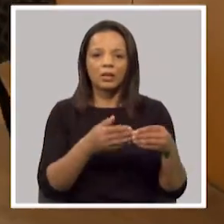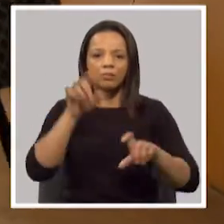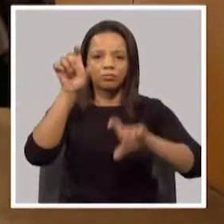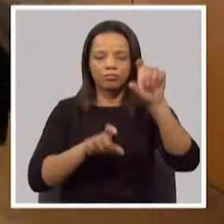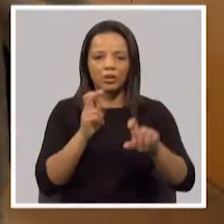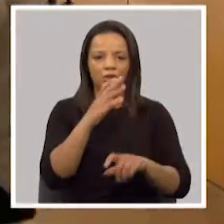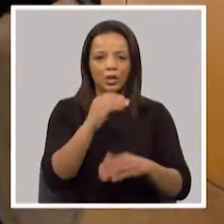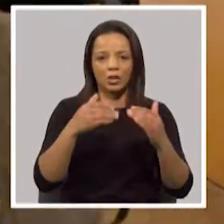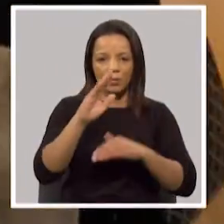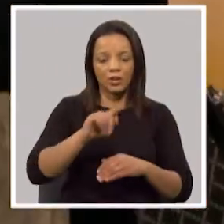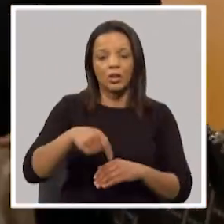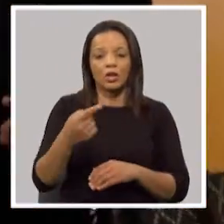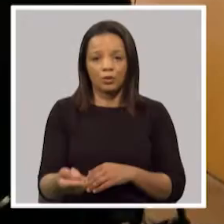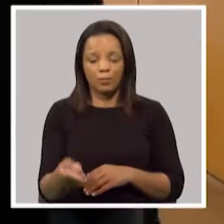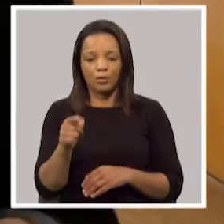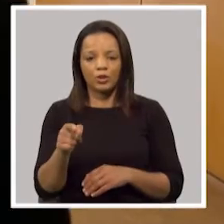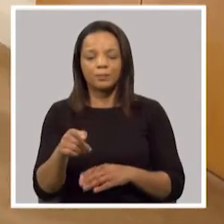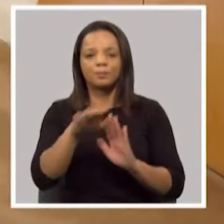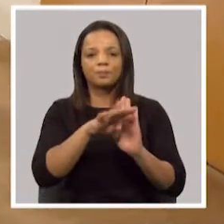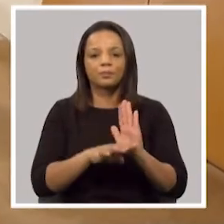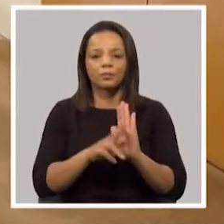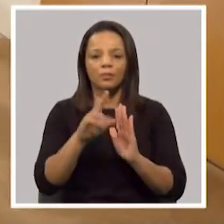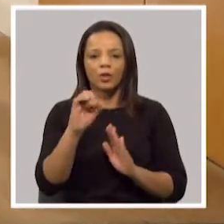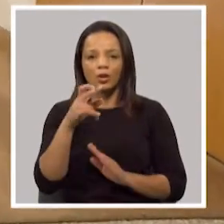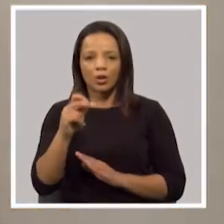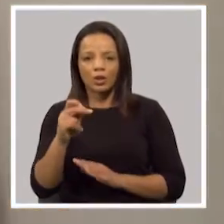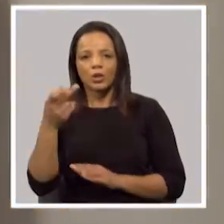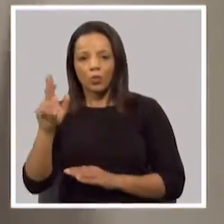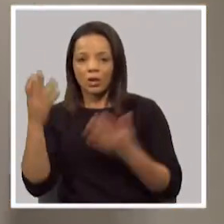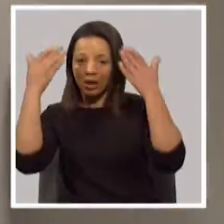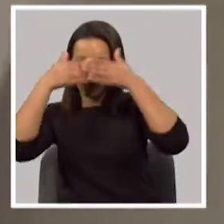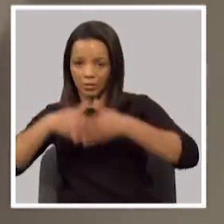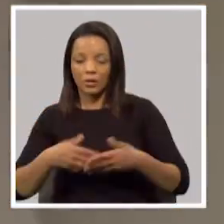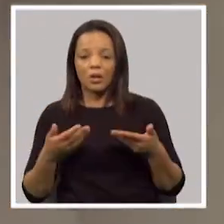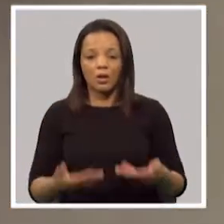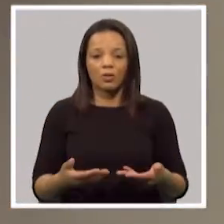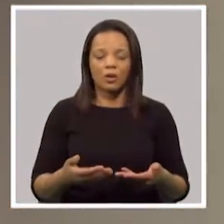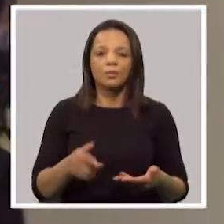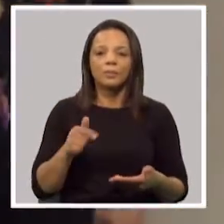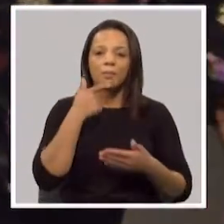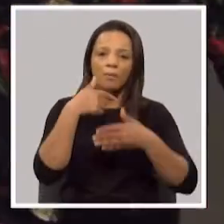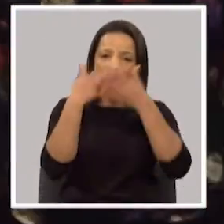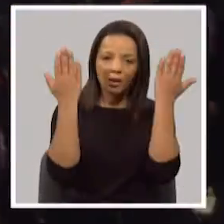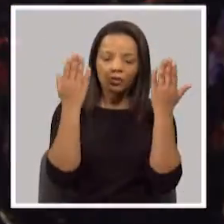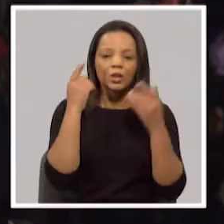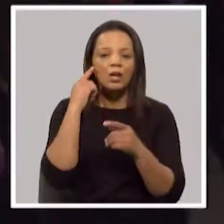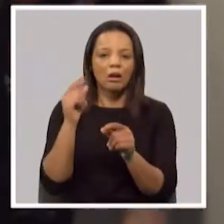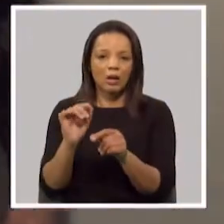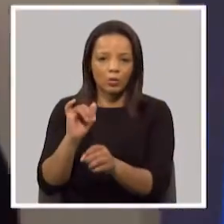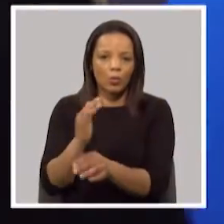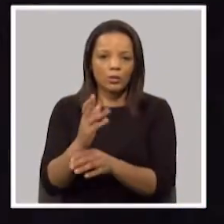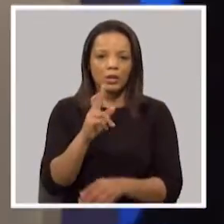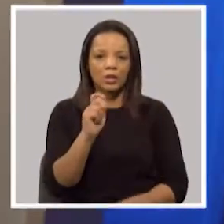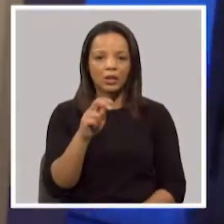audiências durante mais de 10 anos. Depois foi a anfitriã do talk show Rocha no Ar, já no horário da noite. Atualmente é a animadora das manhãs da